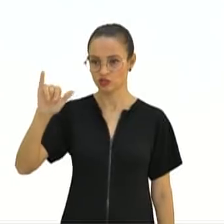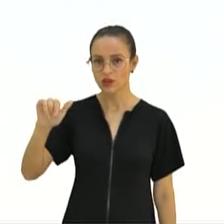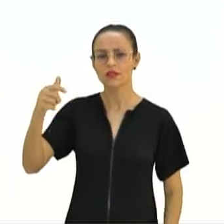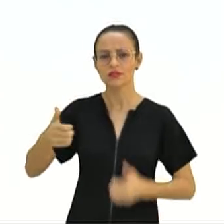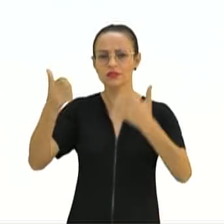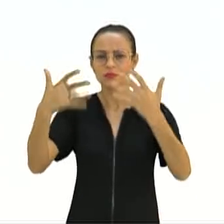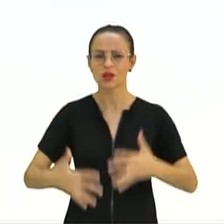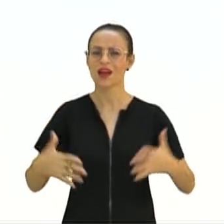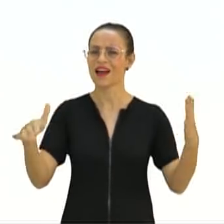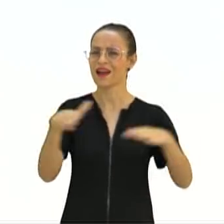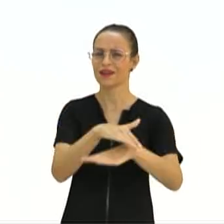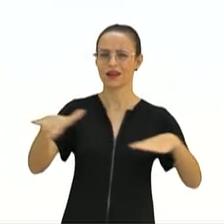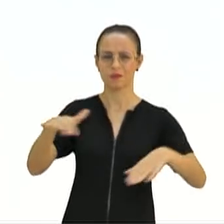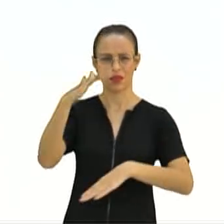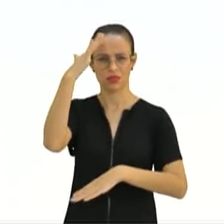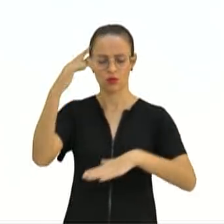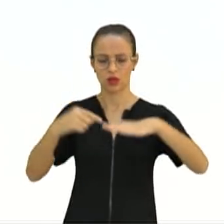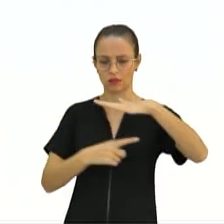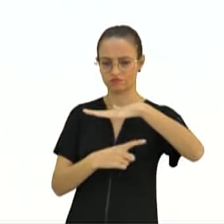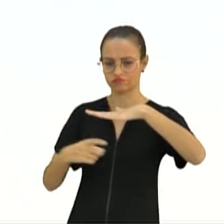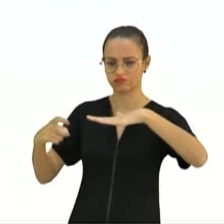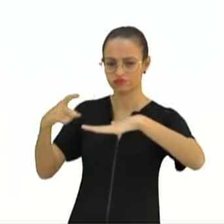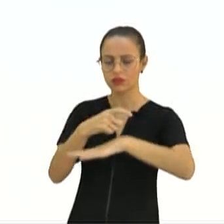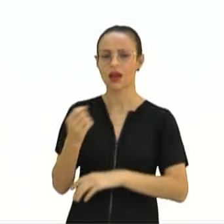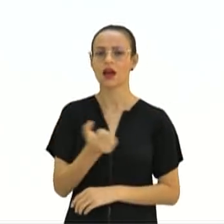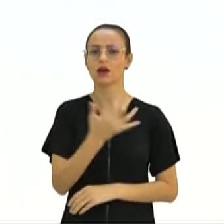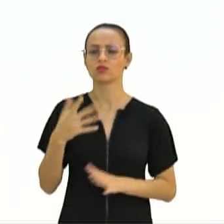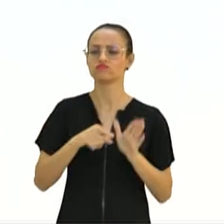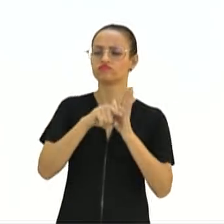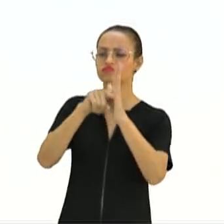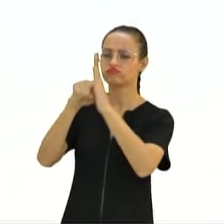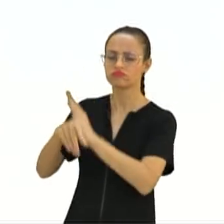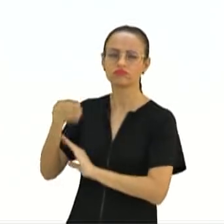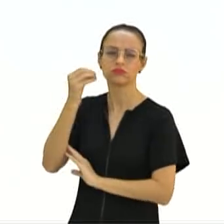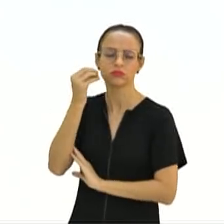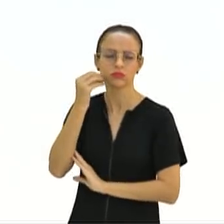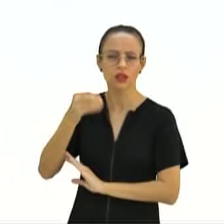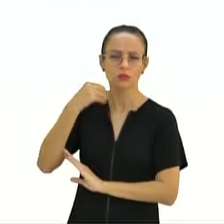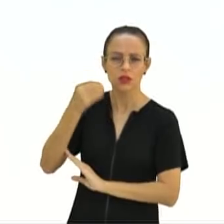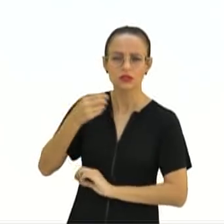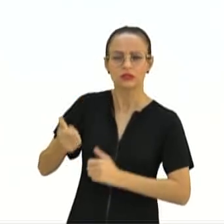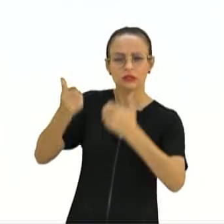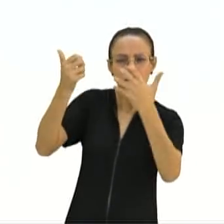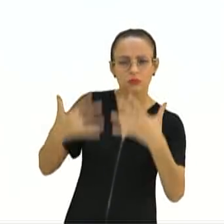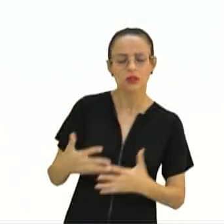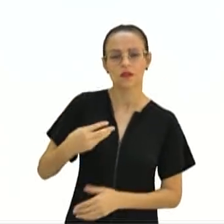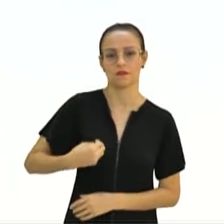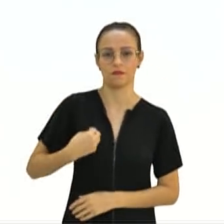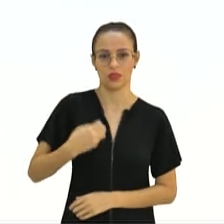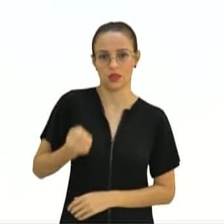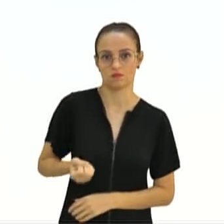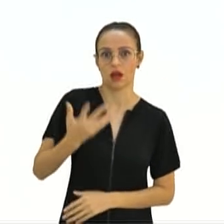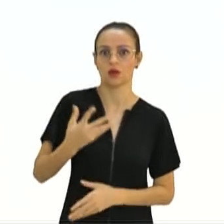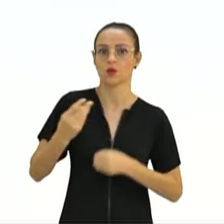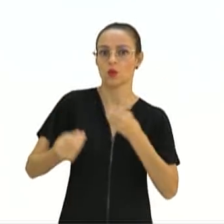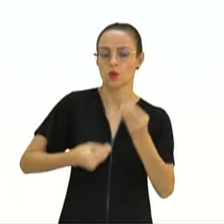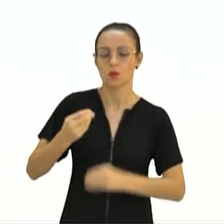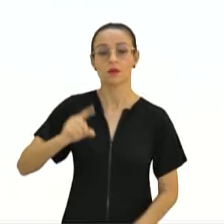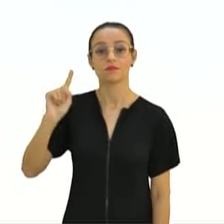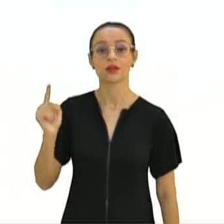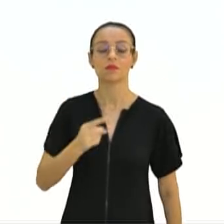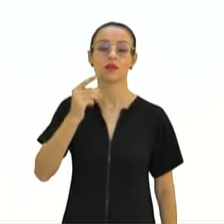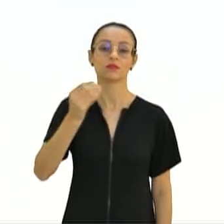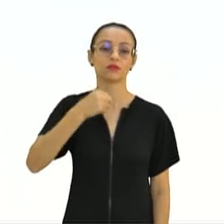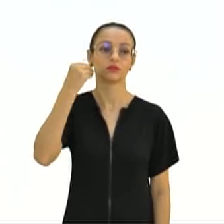da abiogênese, muitos pesquisadores realizaram experiências para tentar explicar a origem da vida. Um dos primeiros experimentos